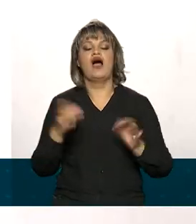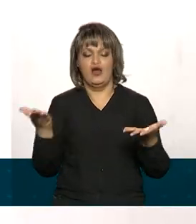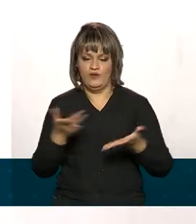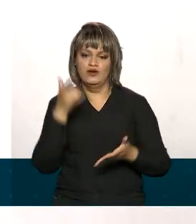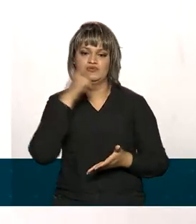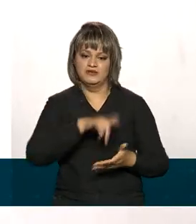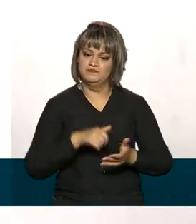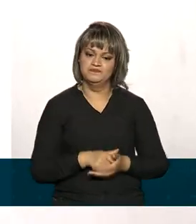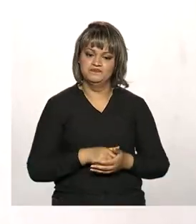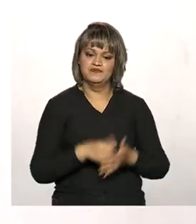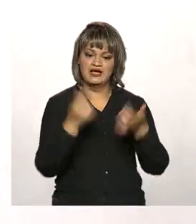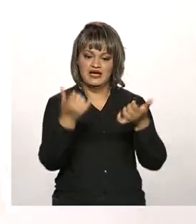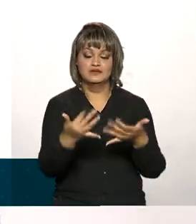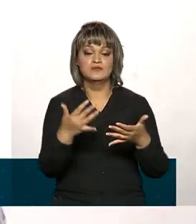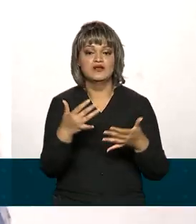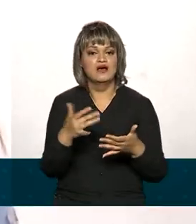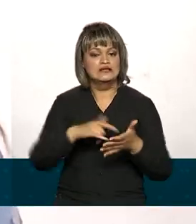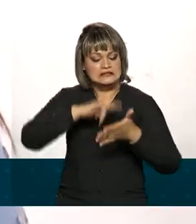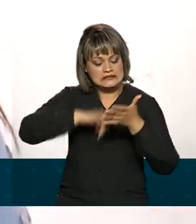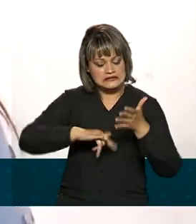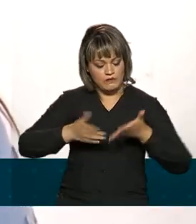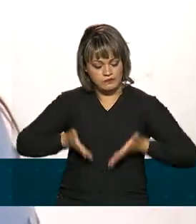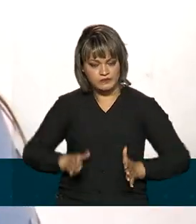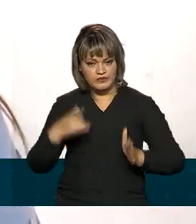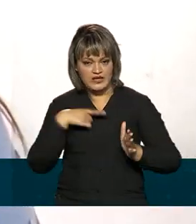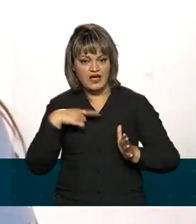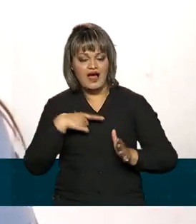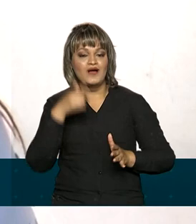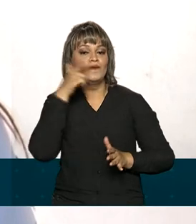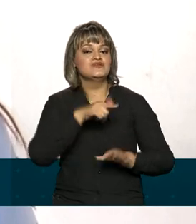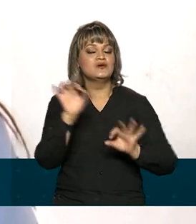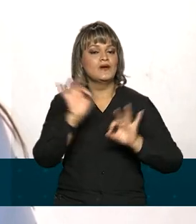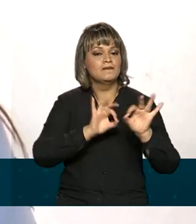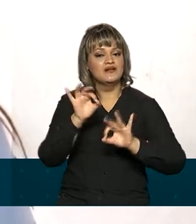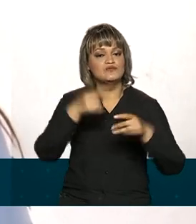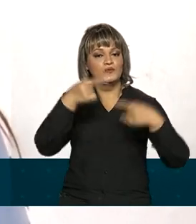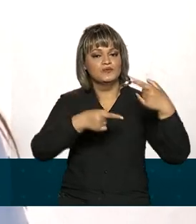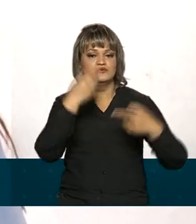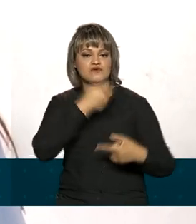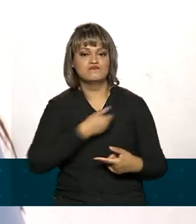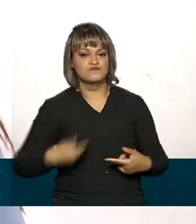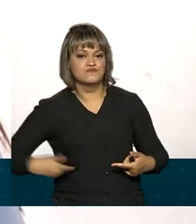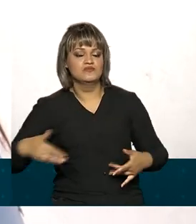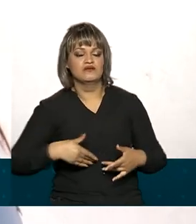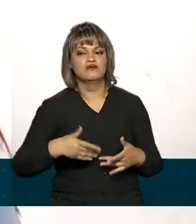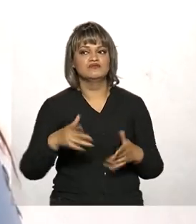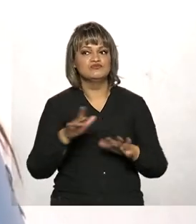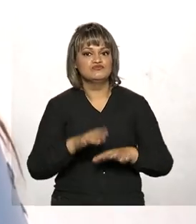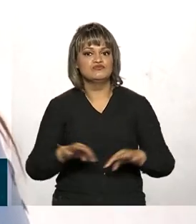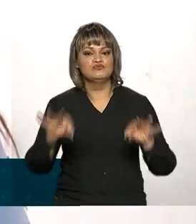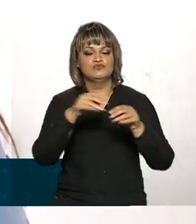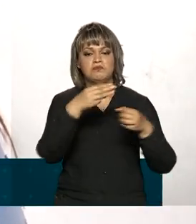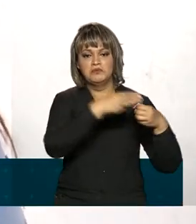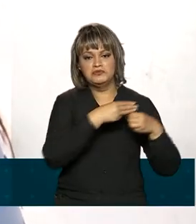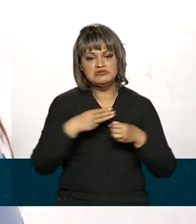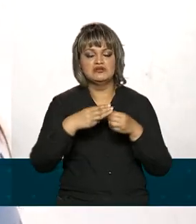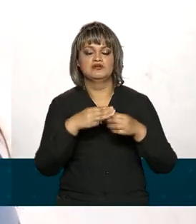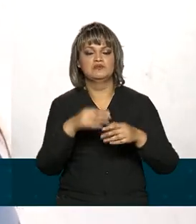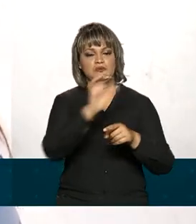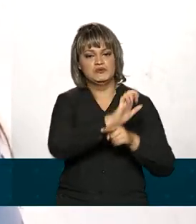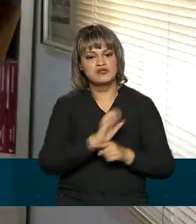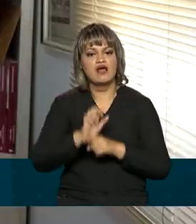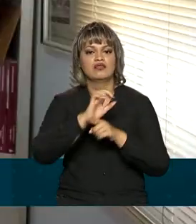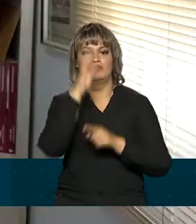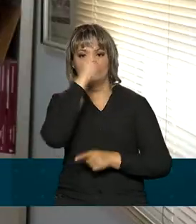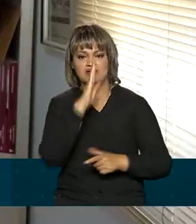partir do registro de nascimento é que é traçado e planejado as políticas públicas de todo o município, do Estado e do